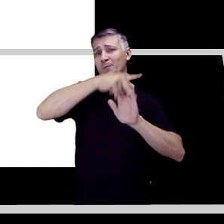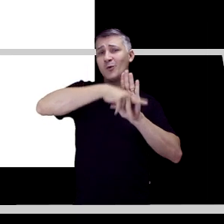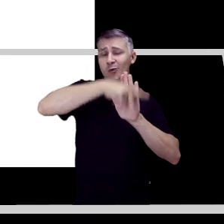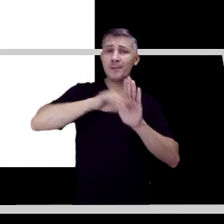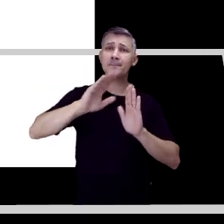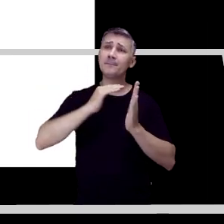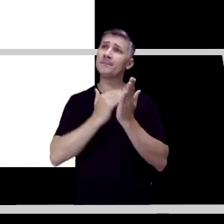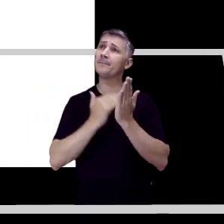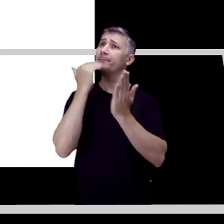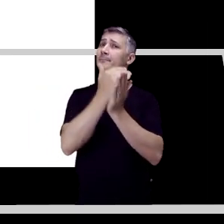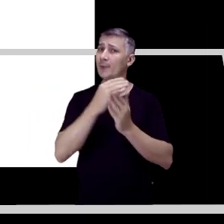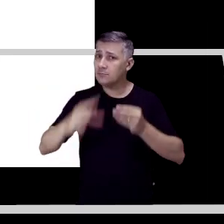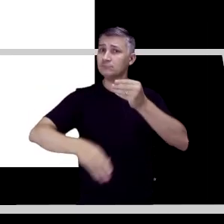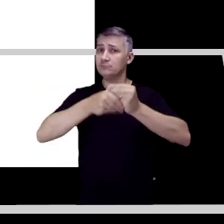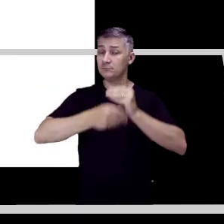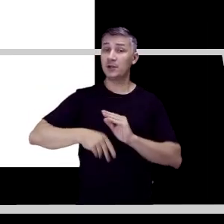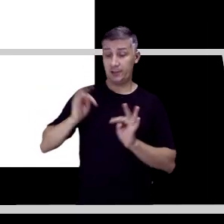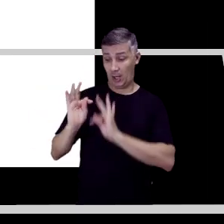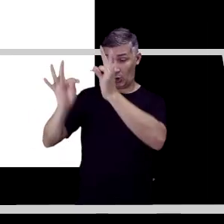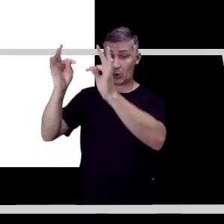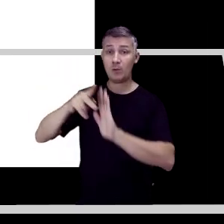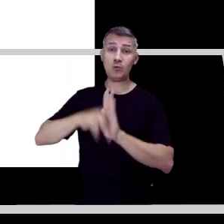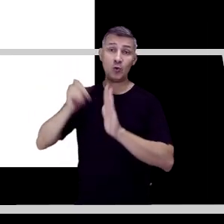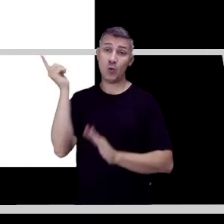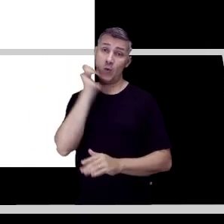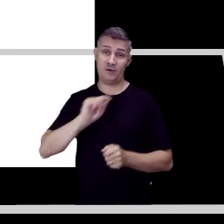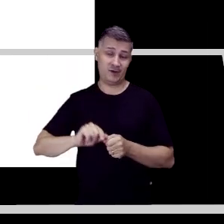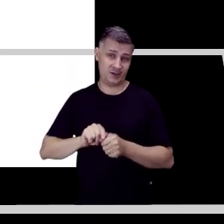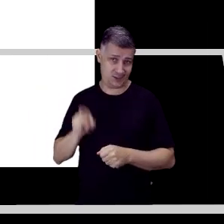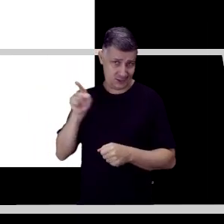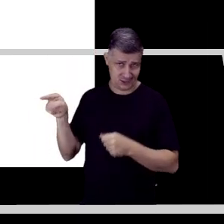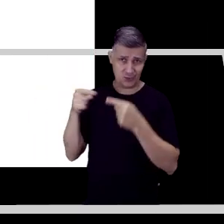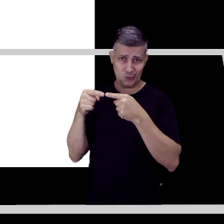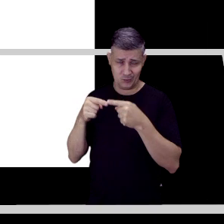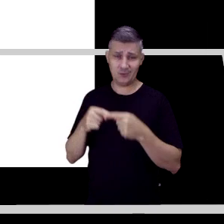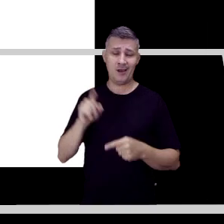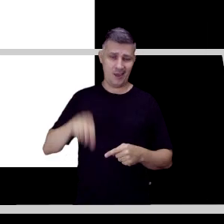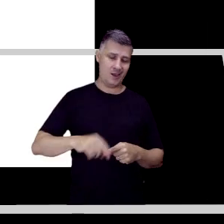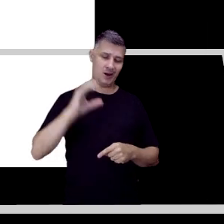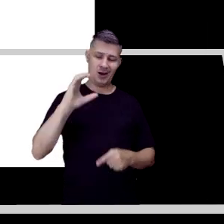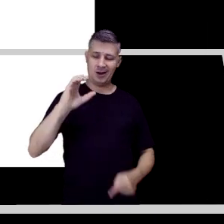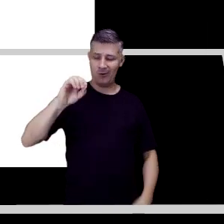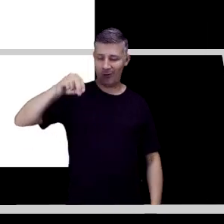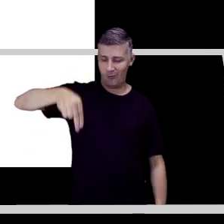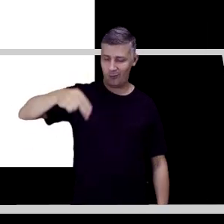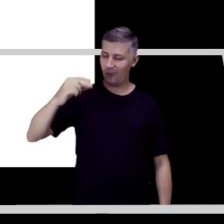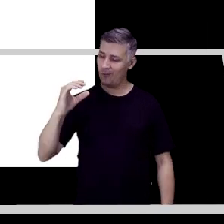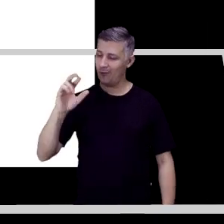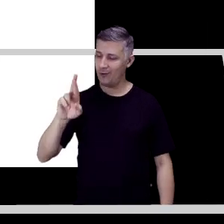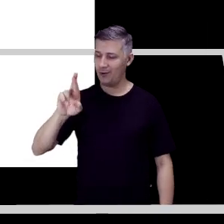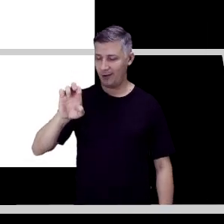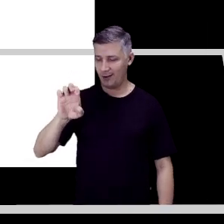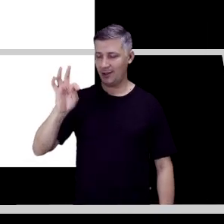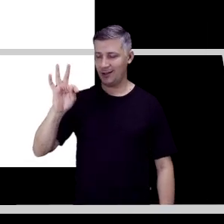tanto sobre aquele projeto, mas mais do que isso, sobre a tecnologia que aquele projeto versa. Que nesse caso é o concreto e, mais além do que